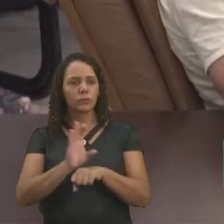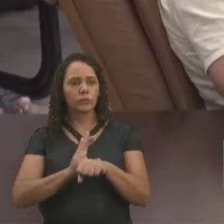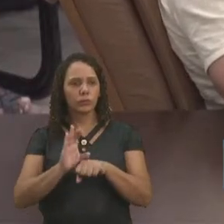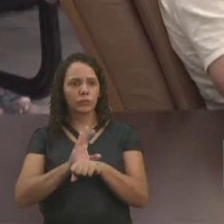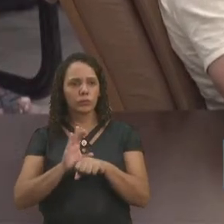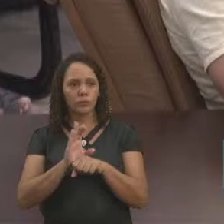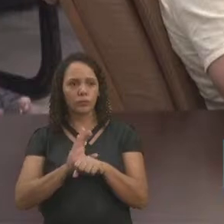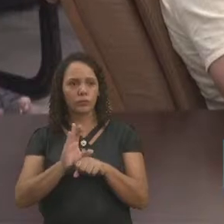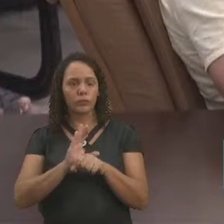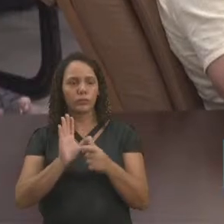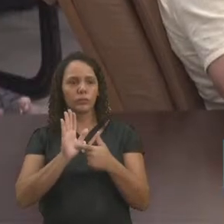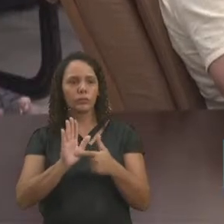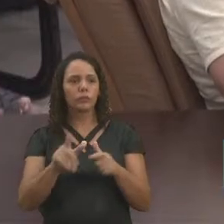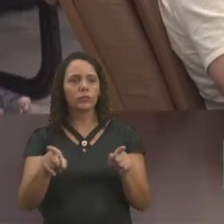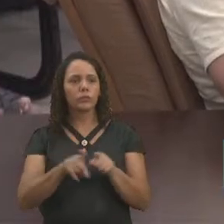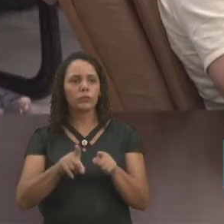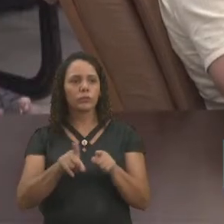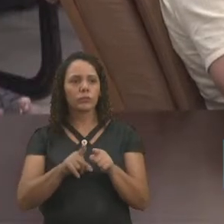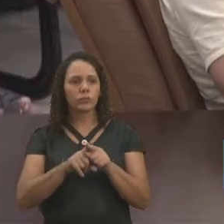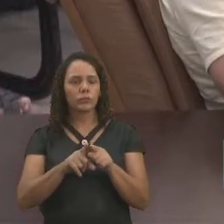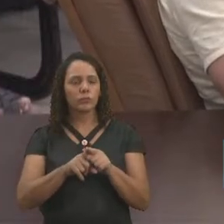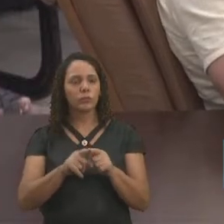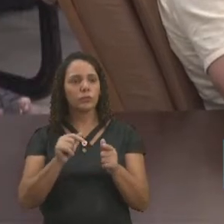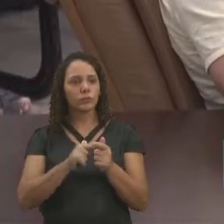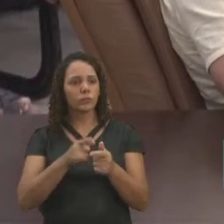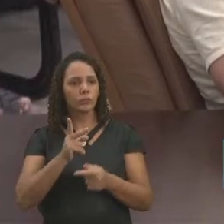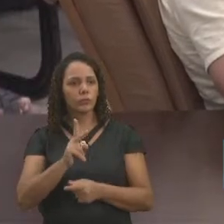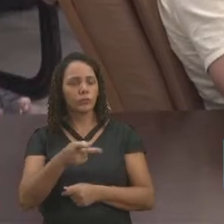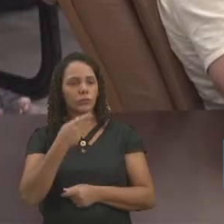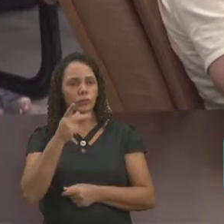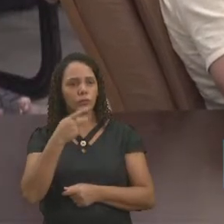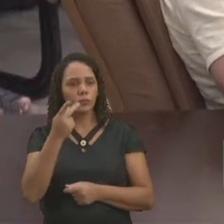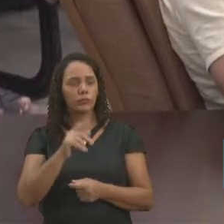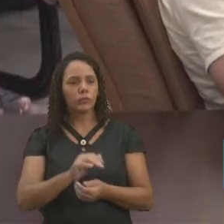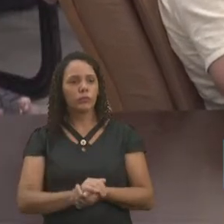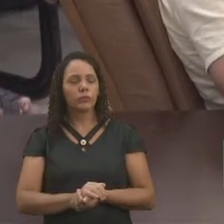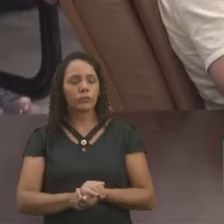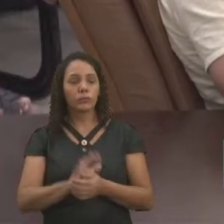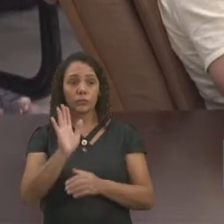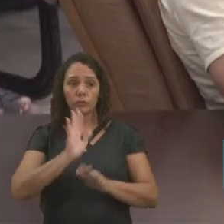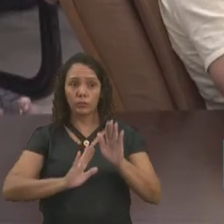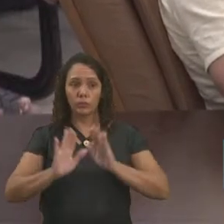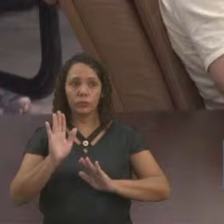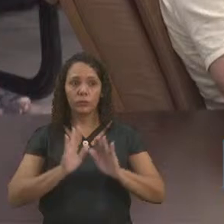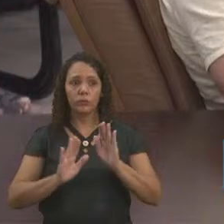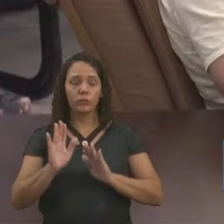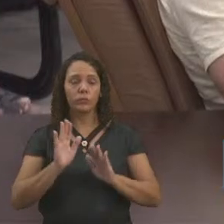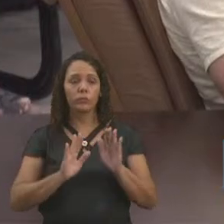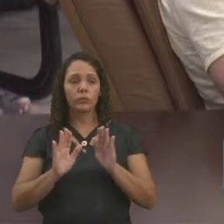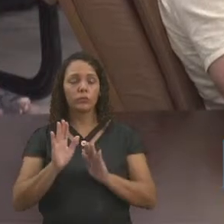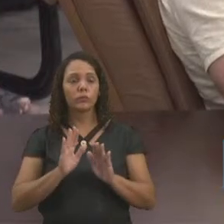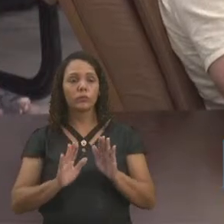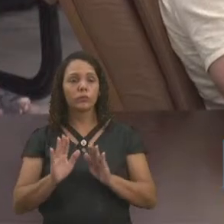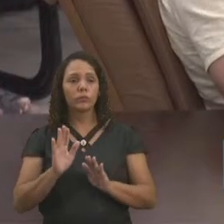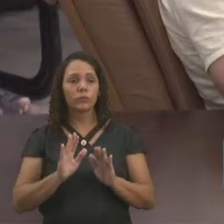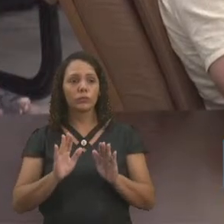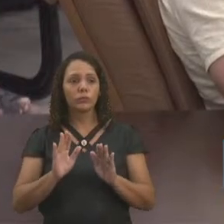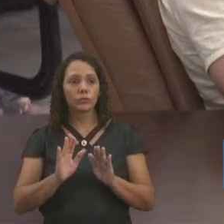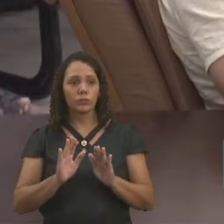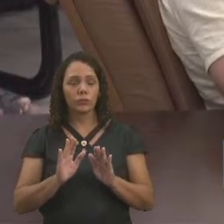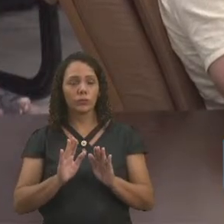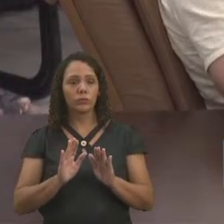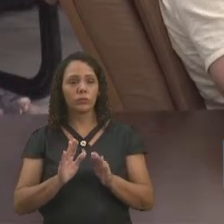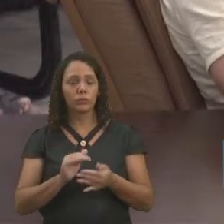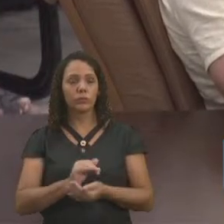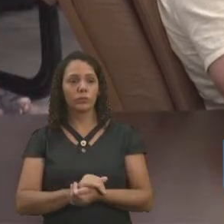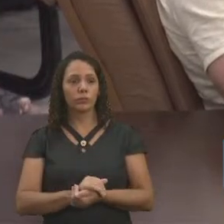Constituição. E ainda o mesmo relatório diz, em que pese os alertas sobre essa situação realizados de